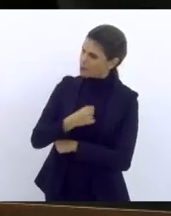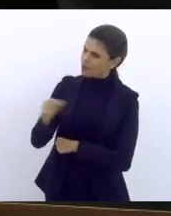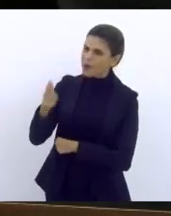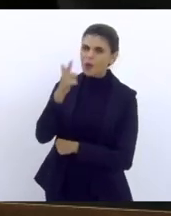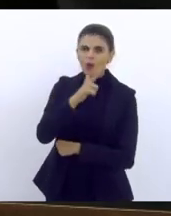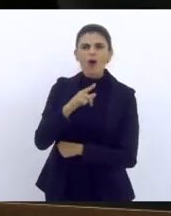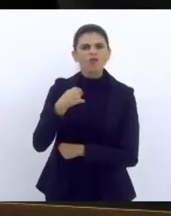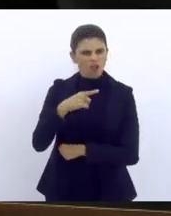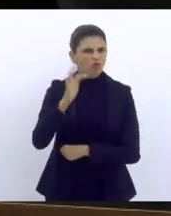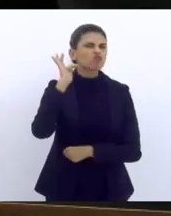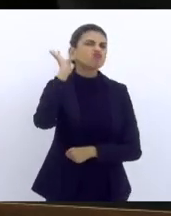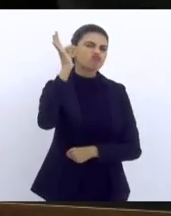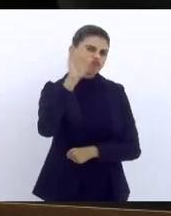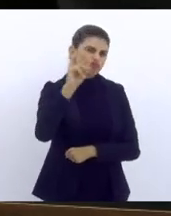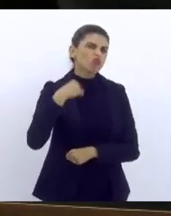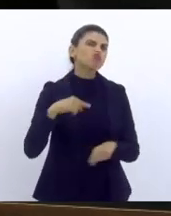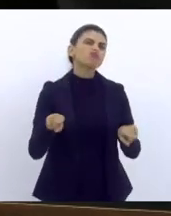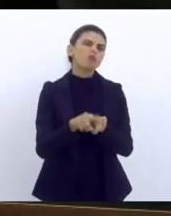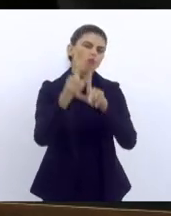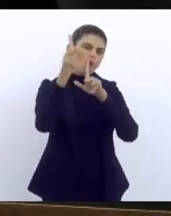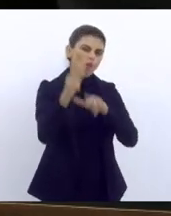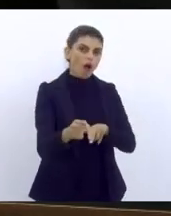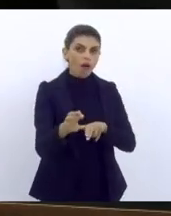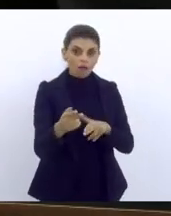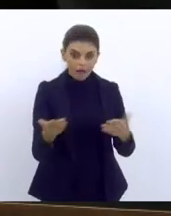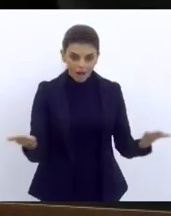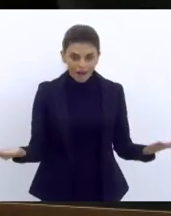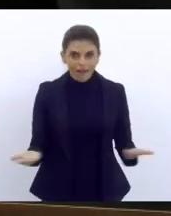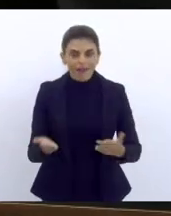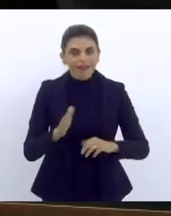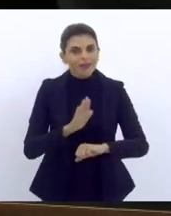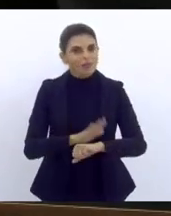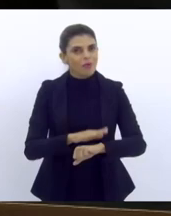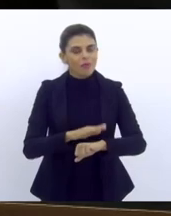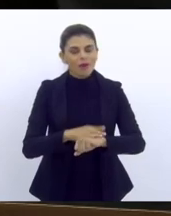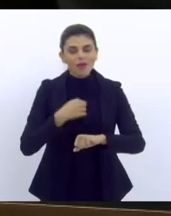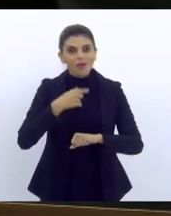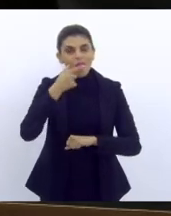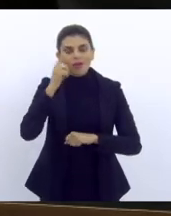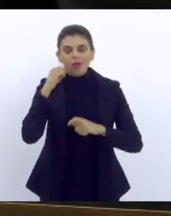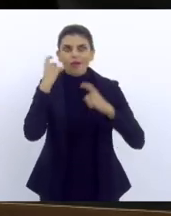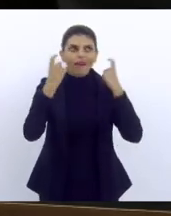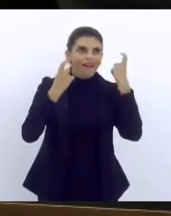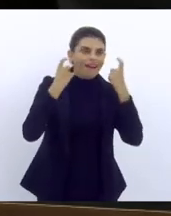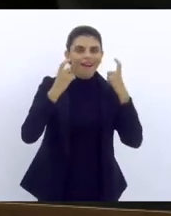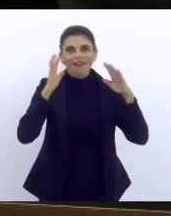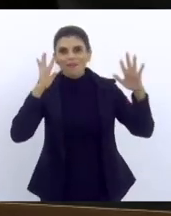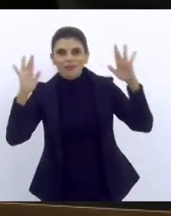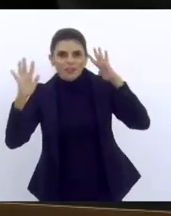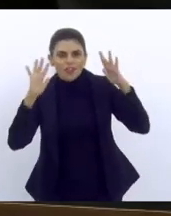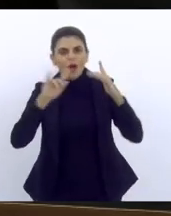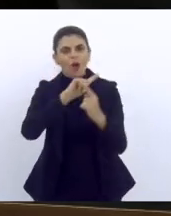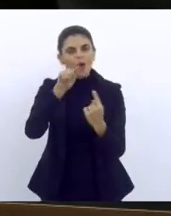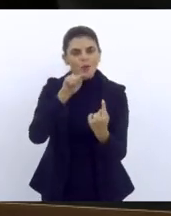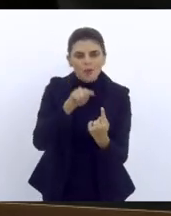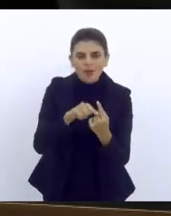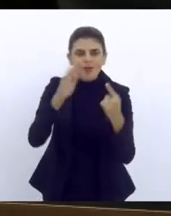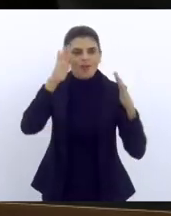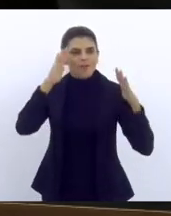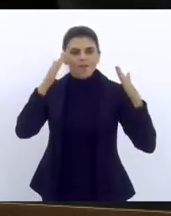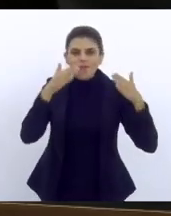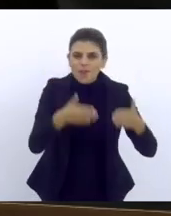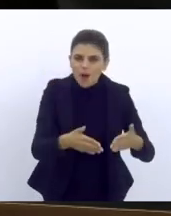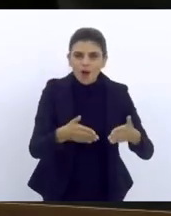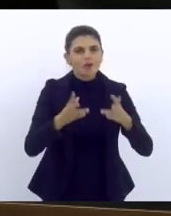um dia eu vou receber essa medalha, chegou a hora. Então, assim, isso, os seus sonhos, suas metas, seu foco, seu